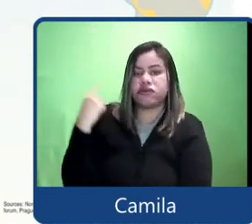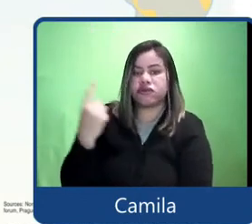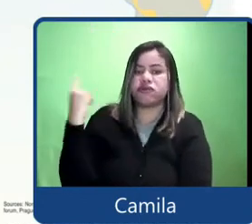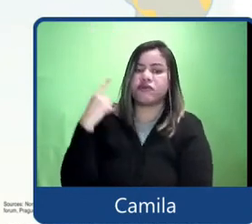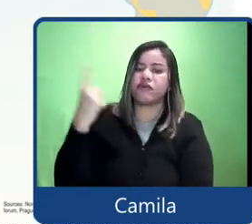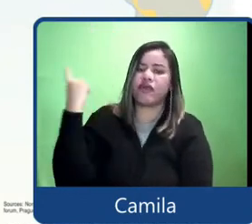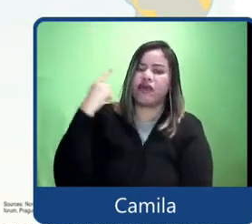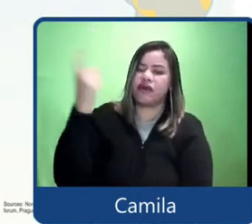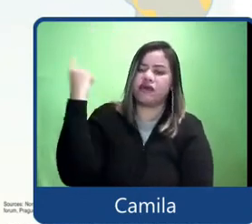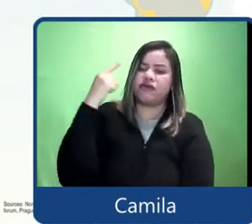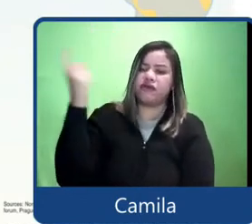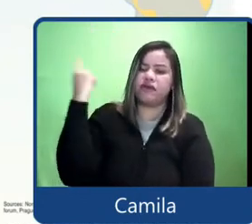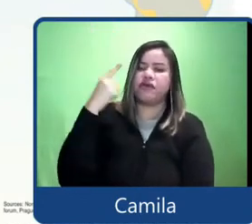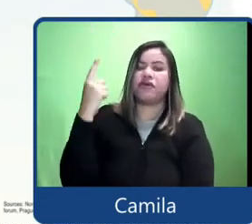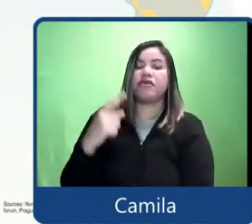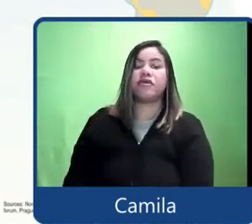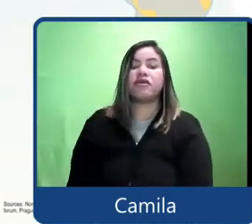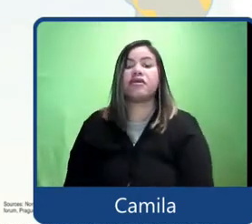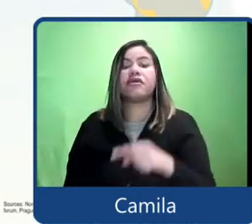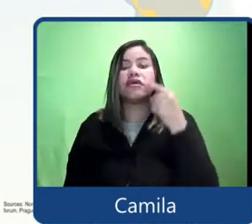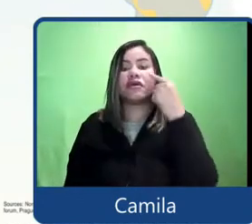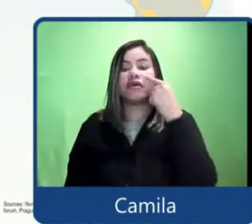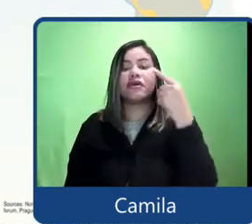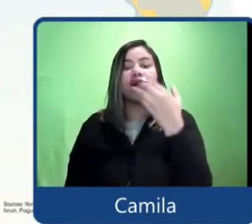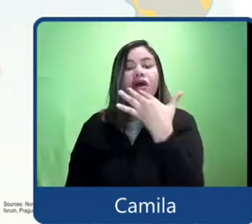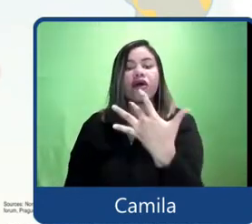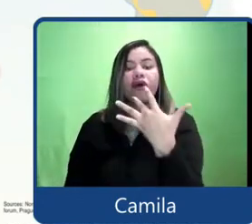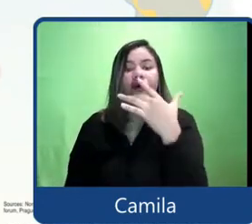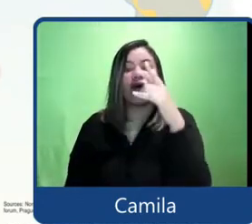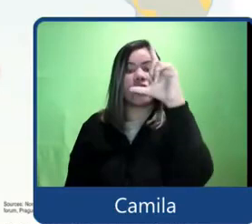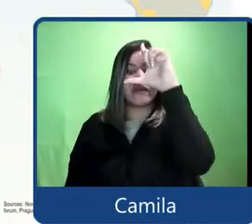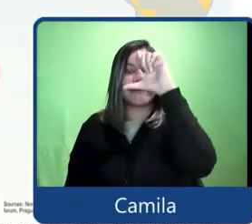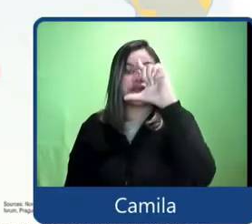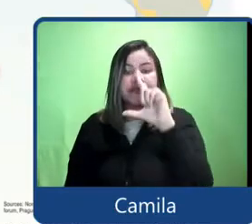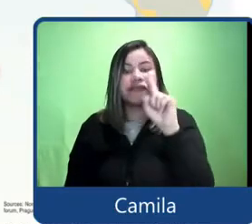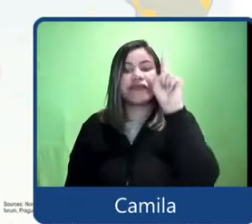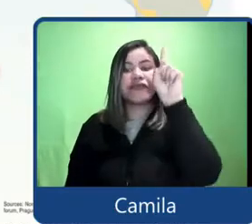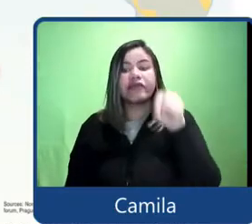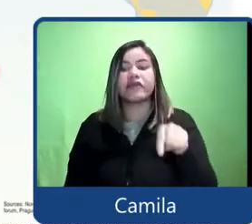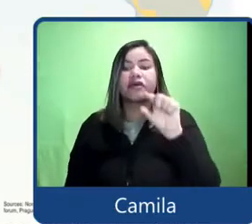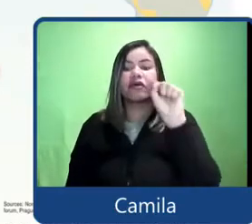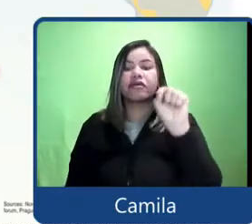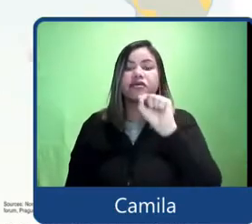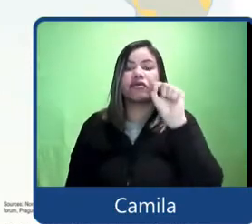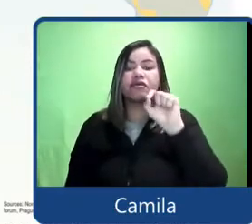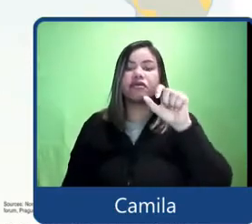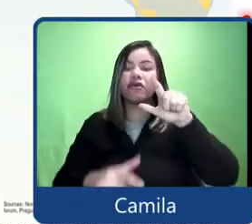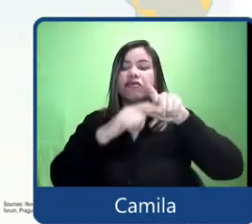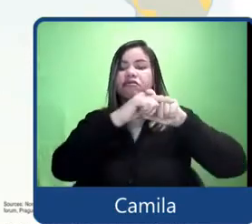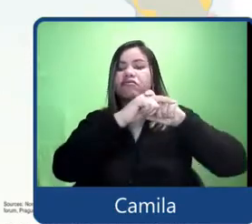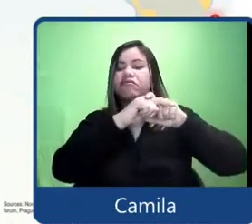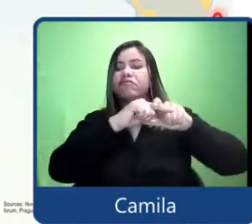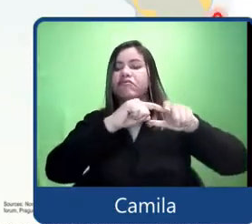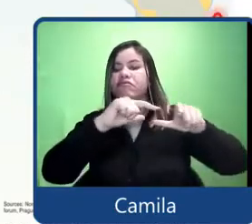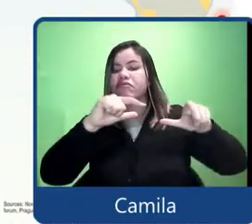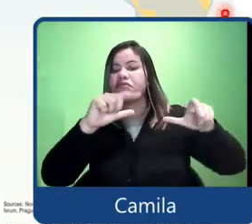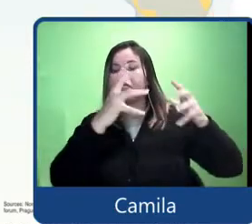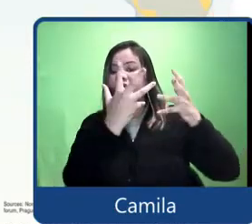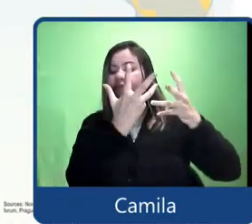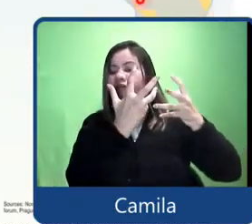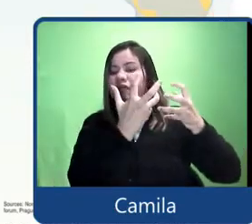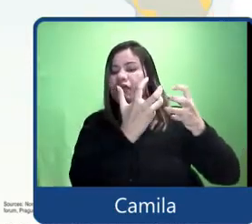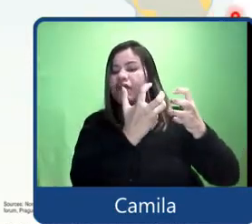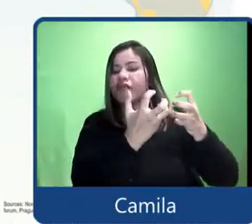áreas que estão com destaque amarelo aqui são suscetíveis à desertificação e também a secas prolongadas,